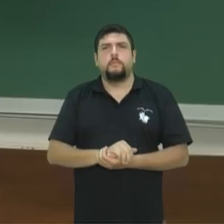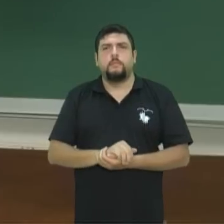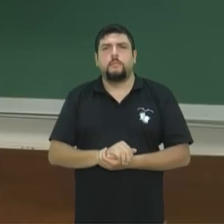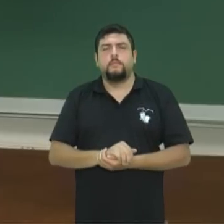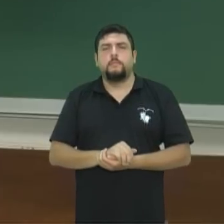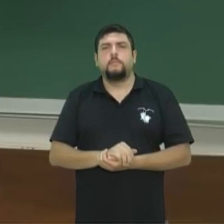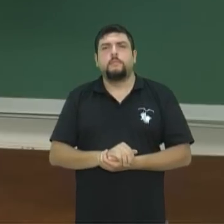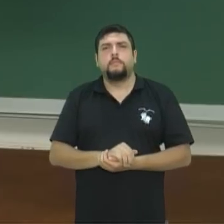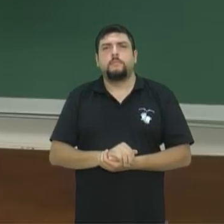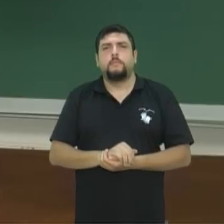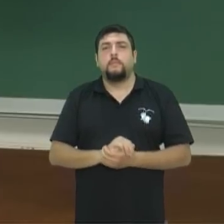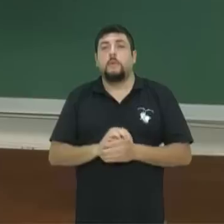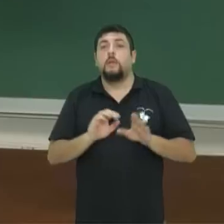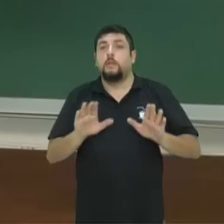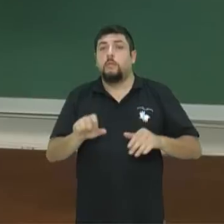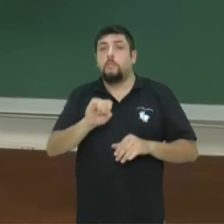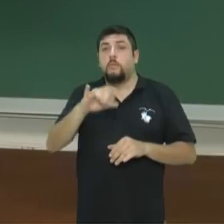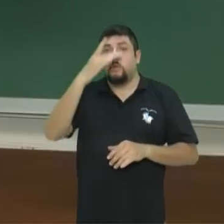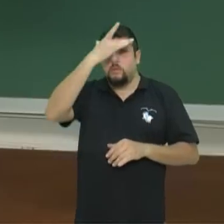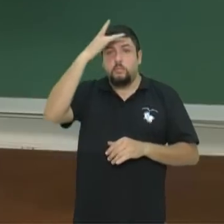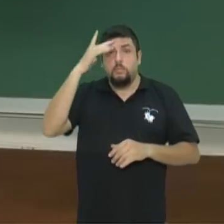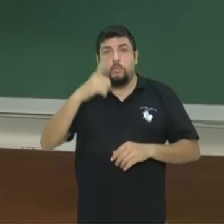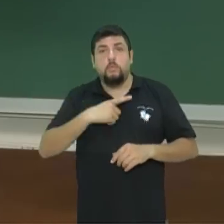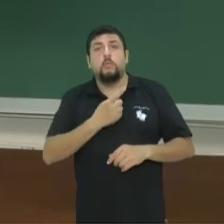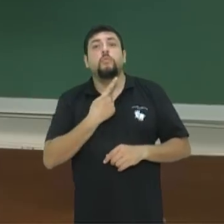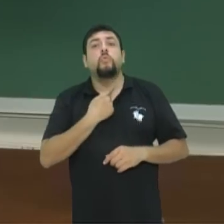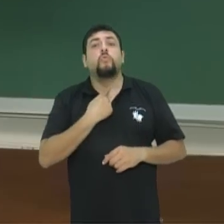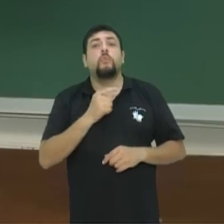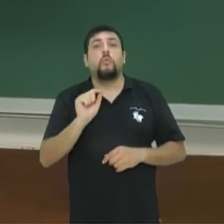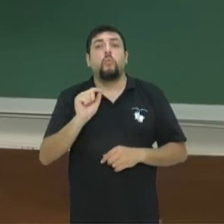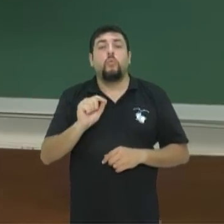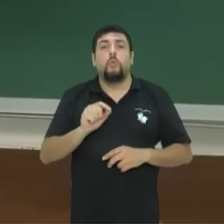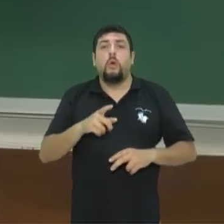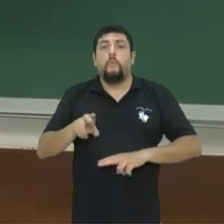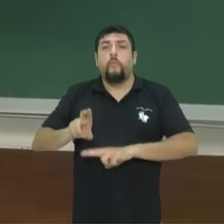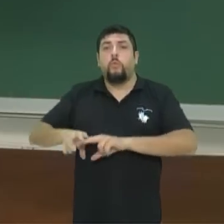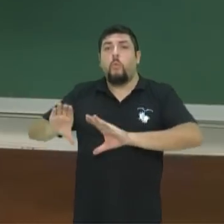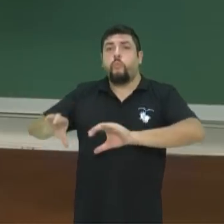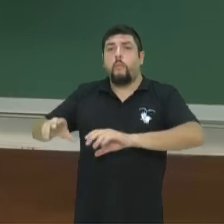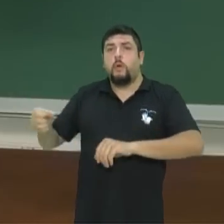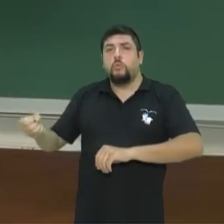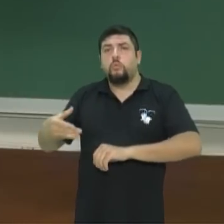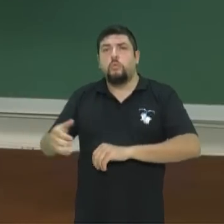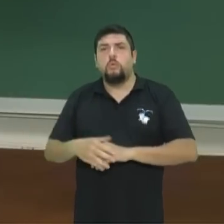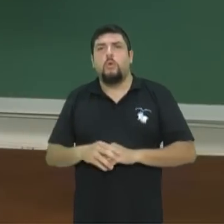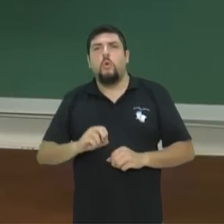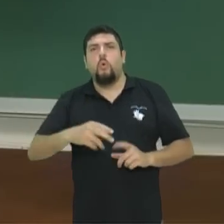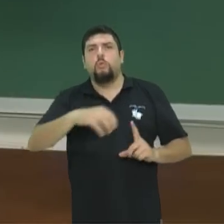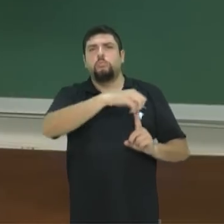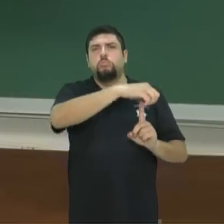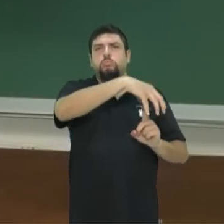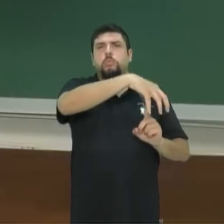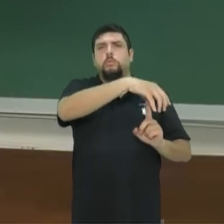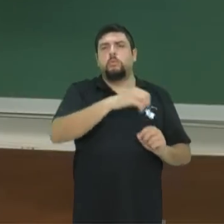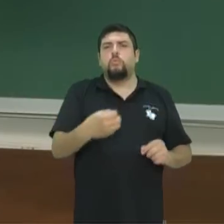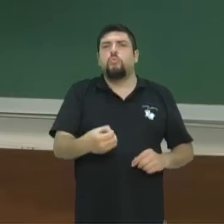afirmação. Se as pessoas têm desejo de ter ali um jogo de sofá novo, um abajur, um aparelho de